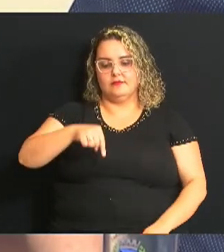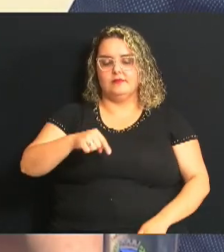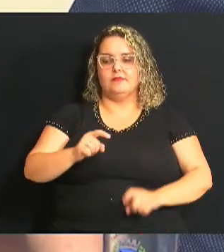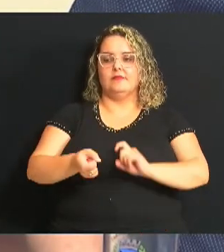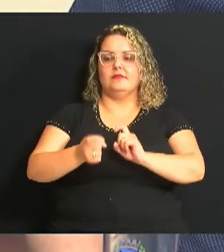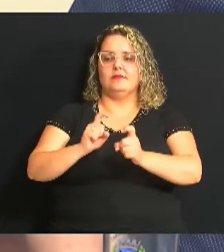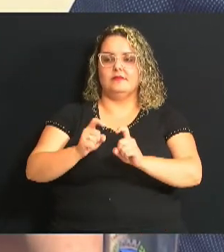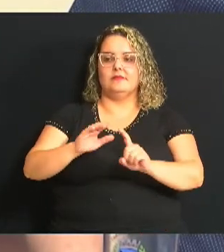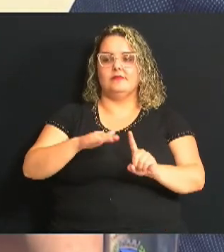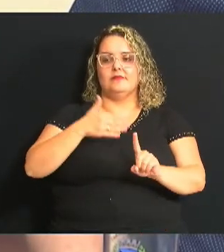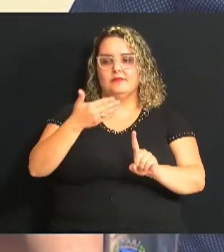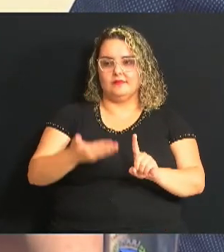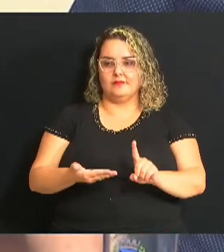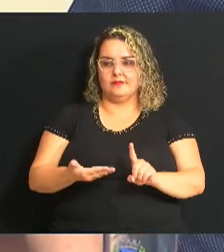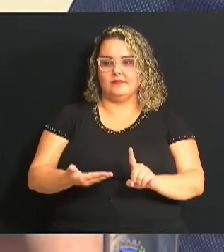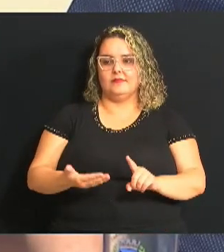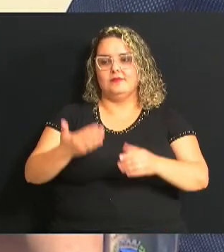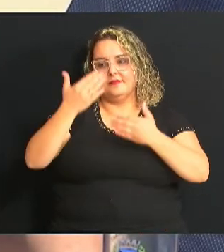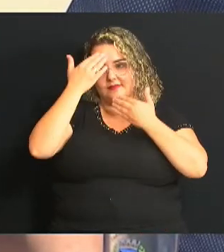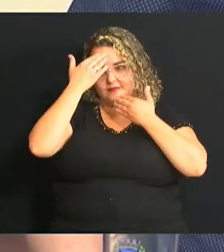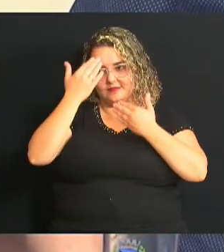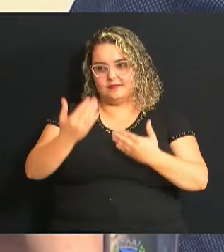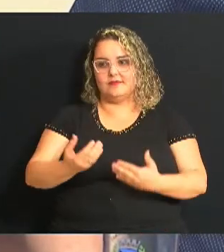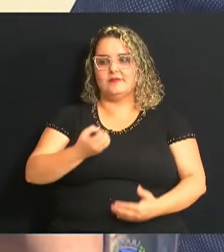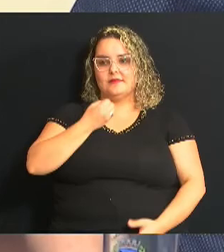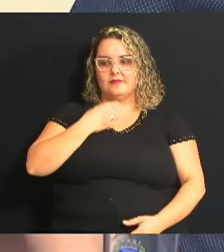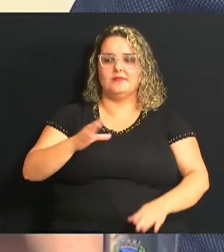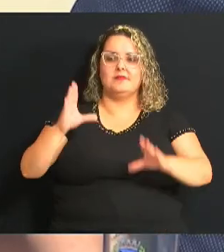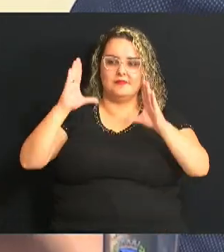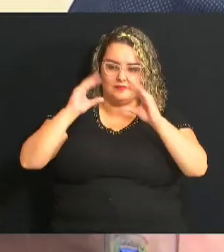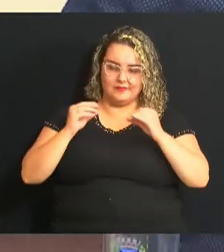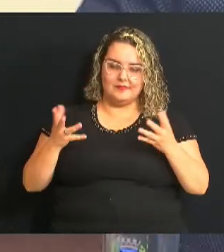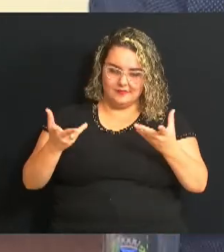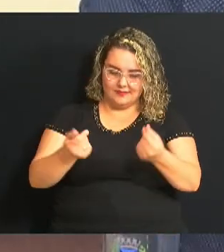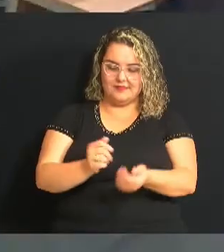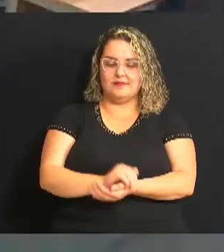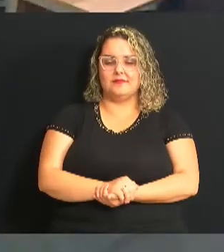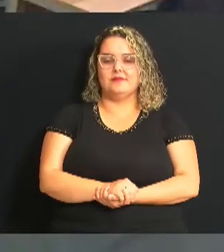reunião solene. Muitíssimo obrigado, muito boa noite a todos.